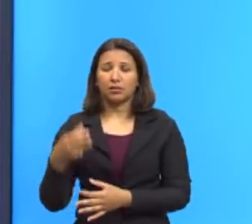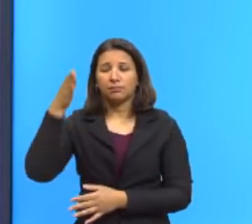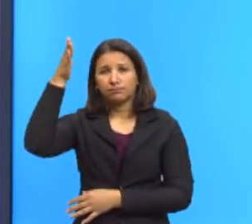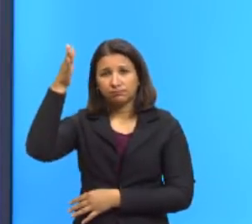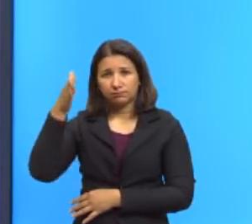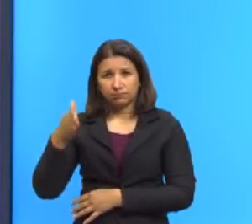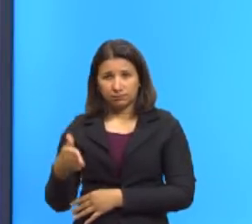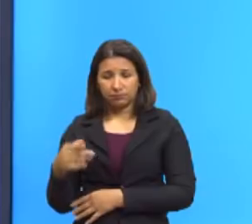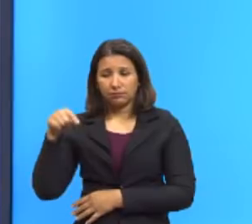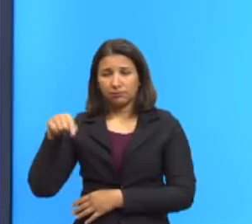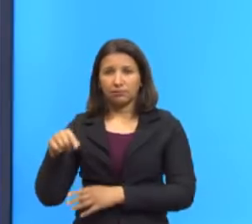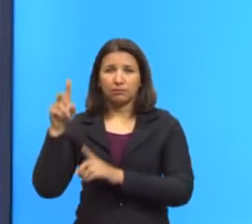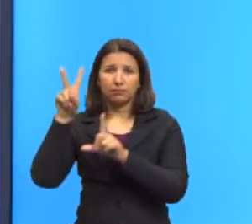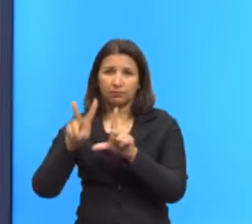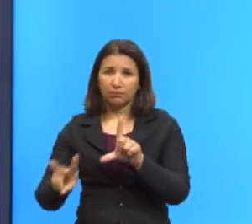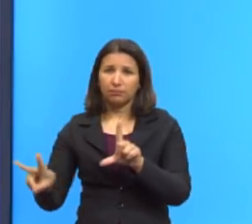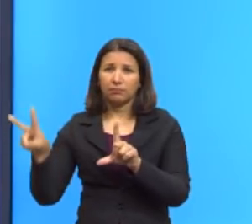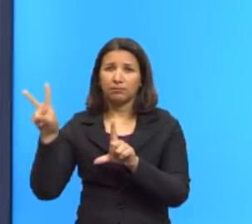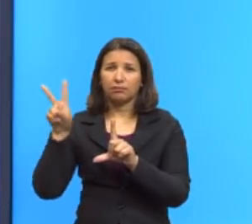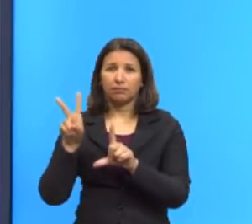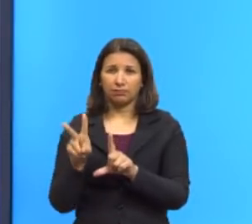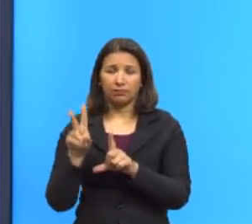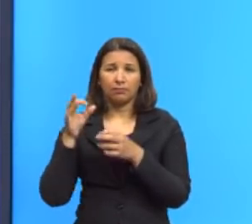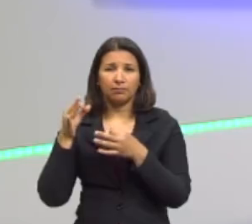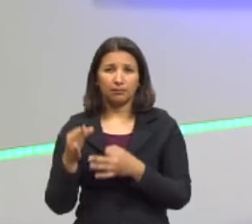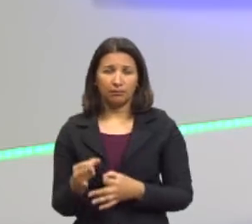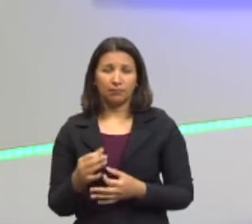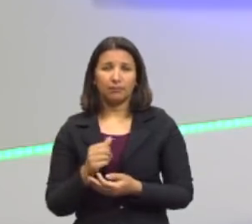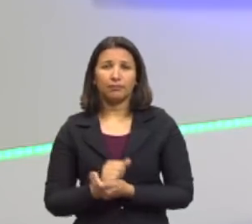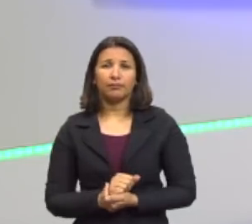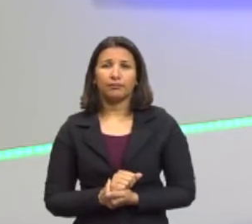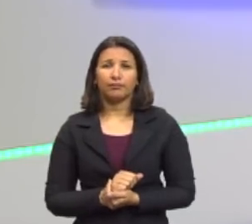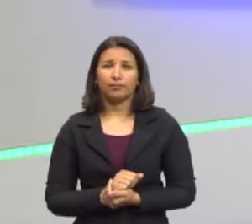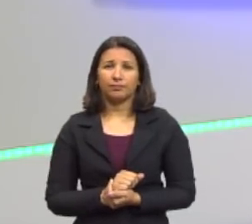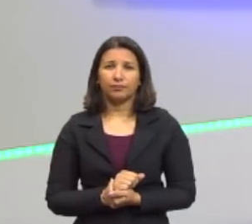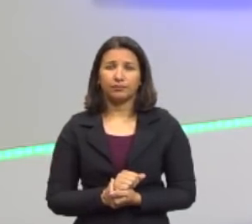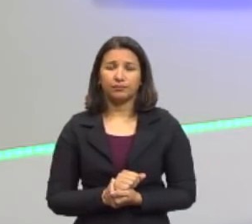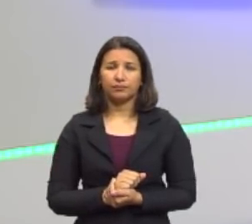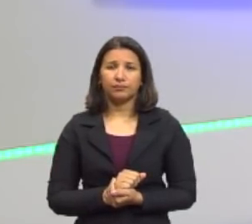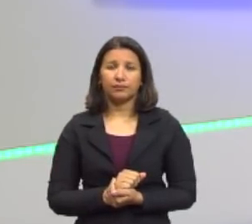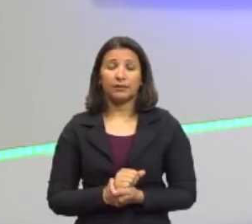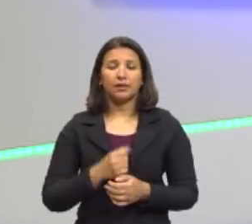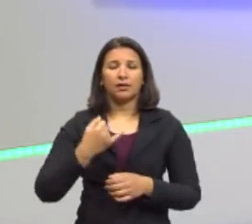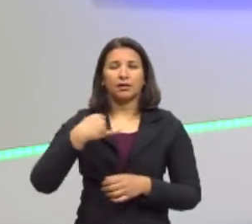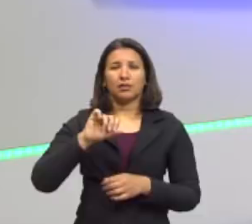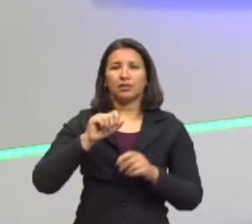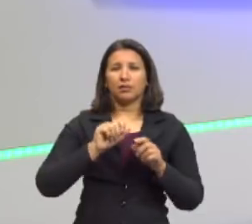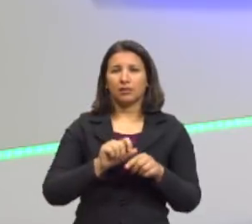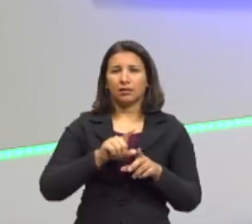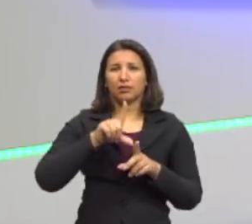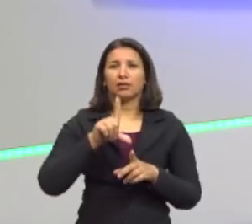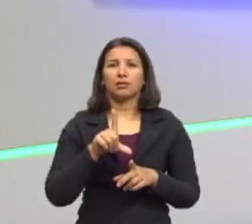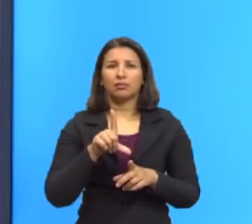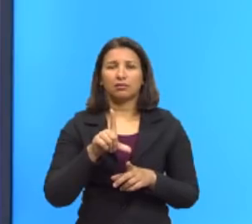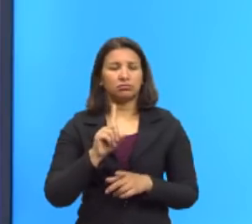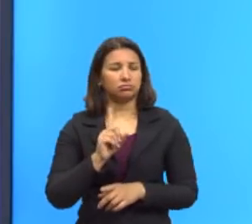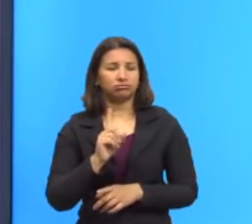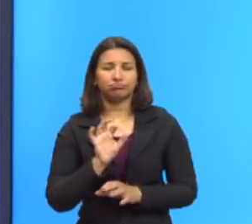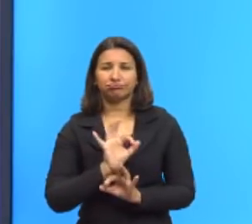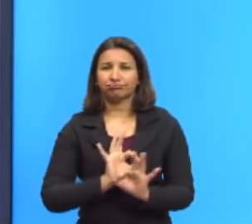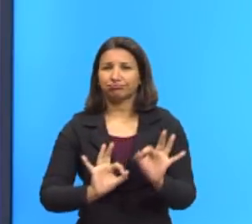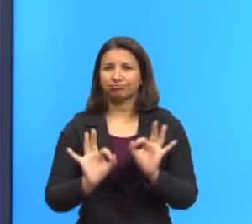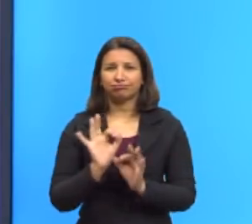imagem virtual, certo? Então, é uma imagem virtual. No aumento, aumentou quanto? Nada. O